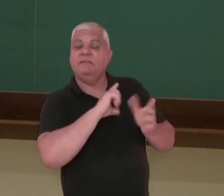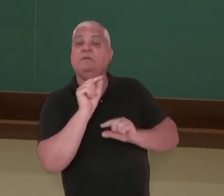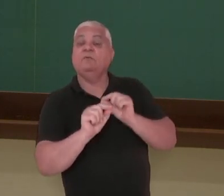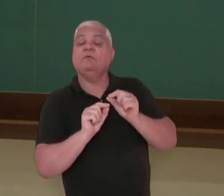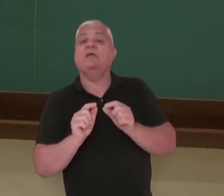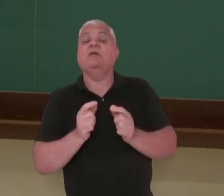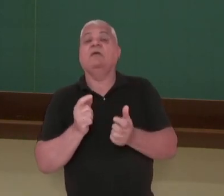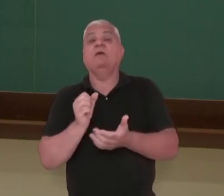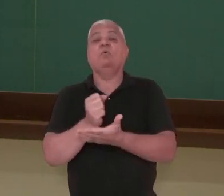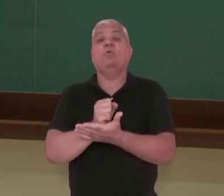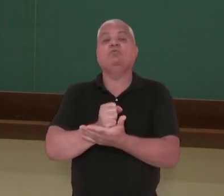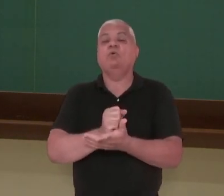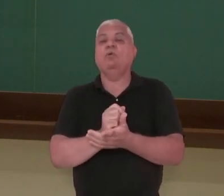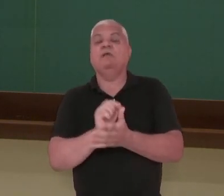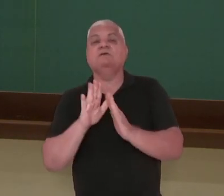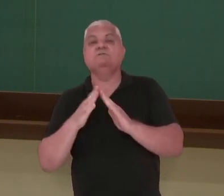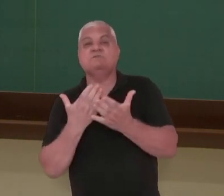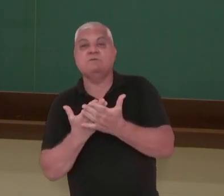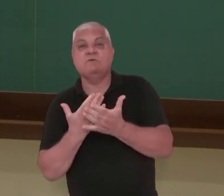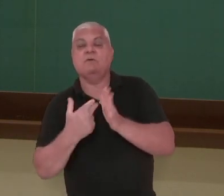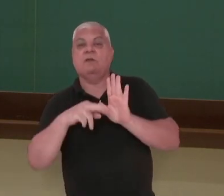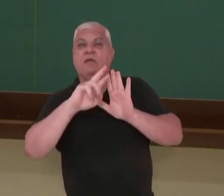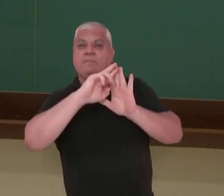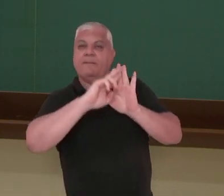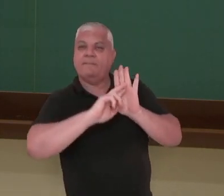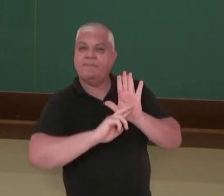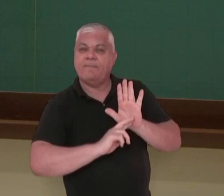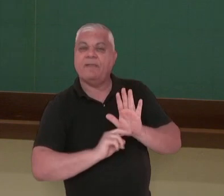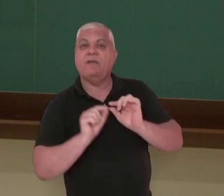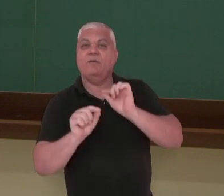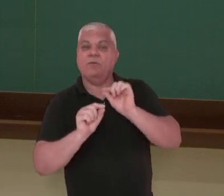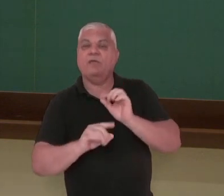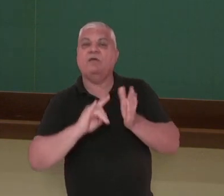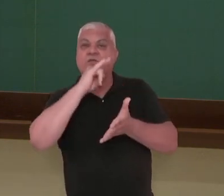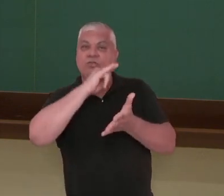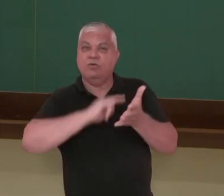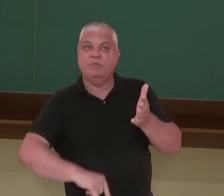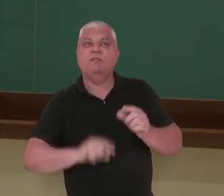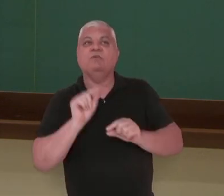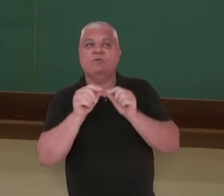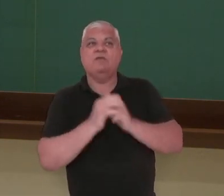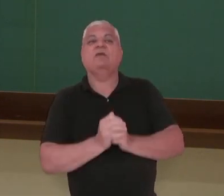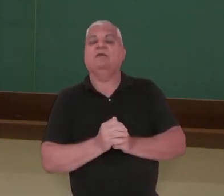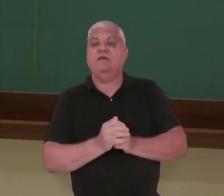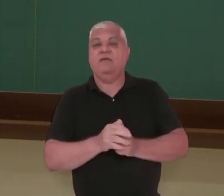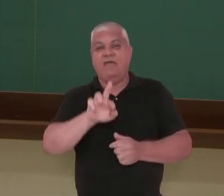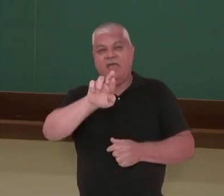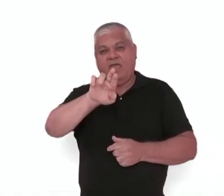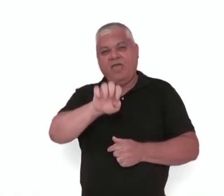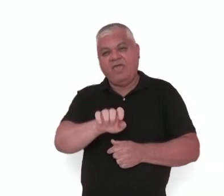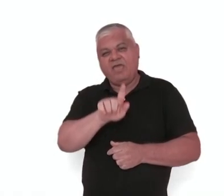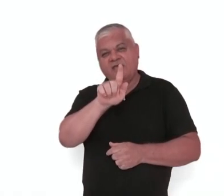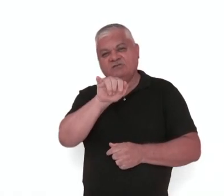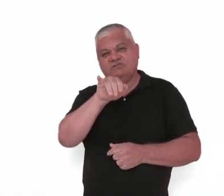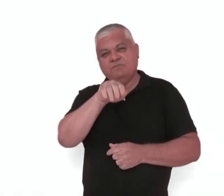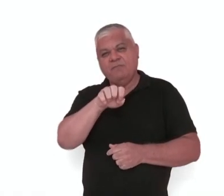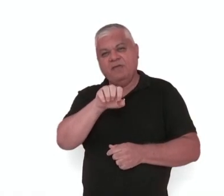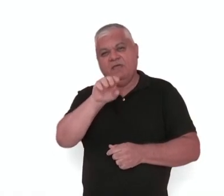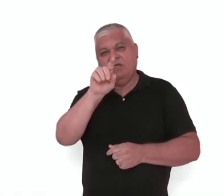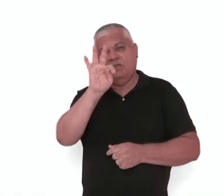regula aí a escola. Na escola, as normas e regras estão num documento chamado aí regimento escolar.